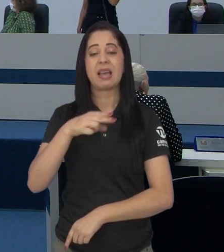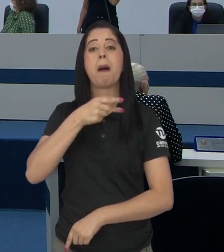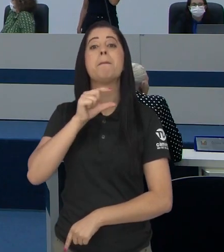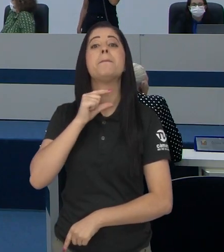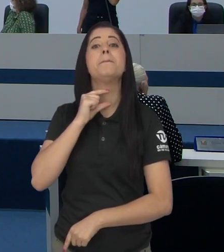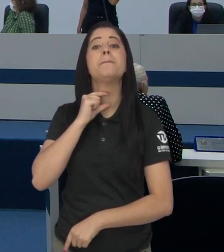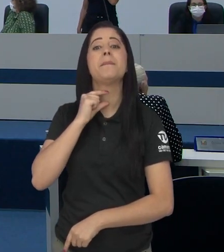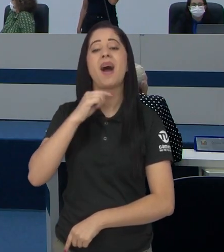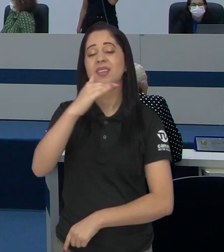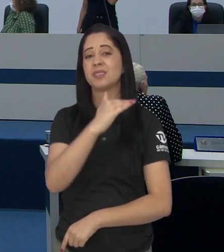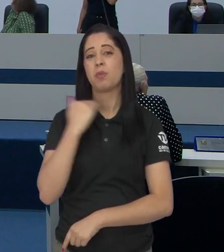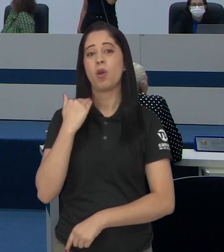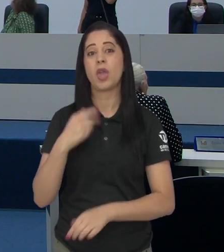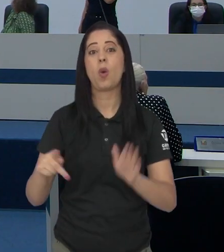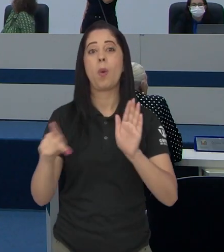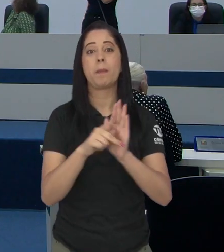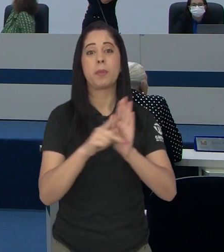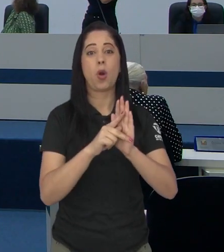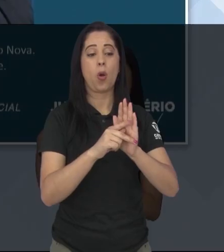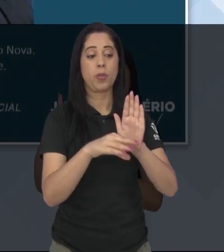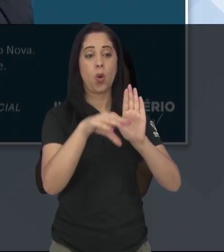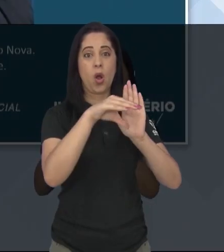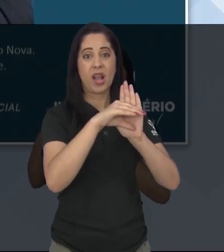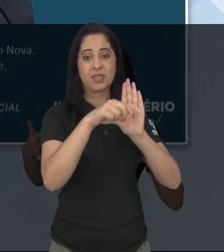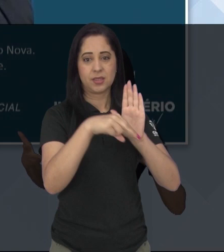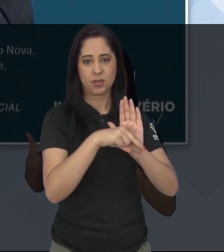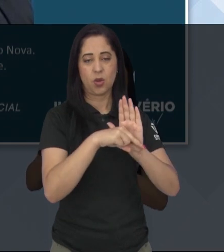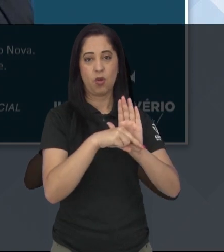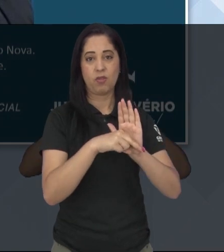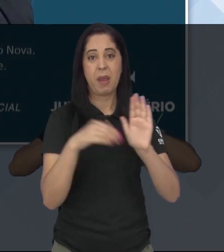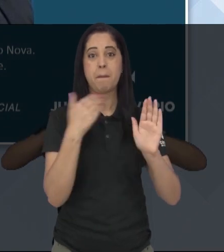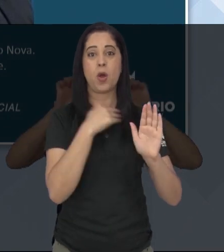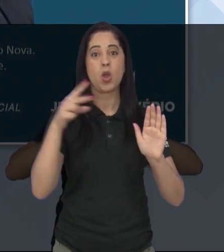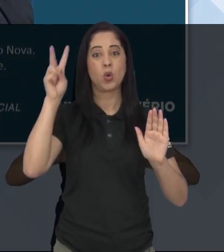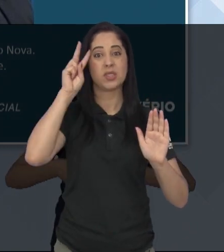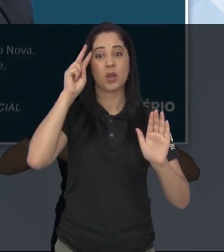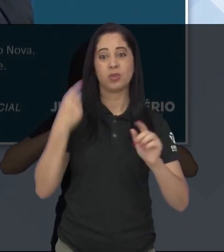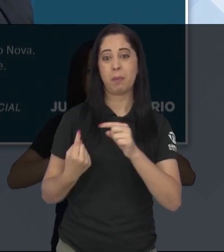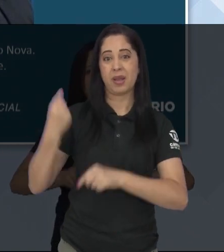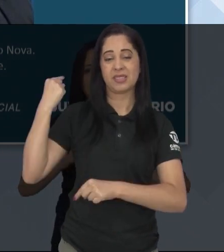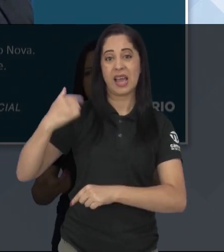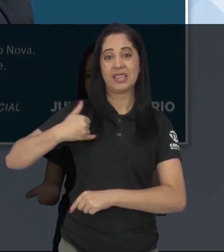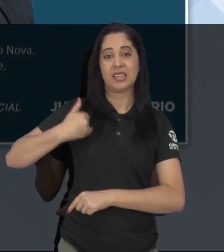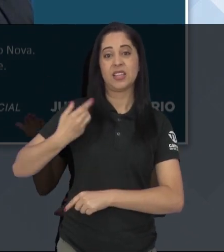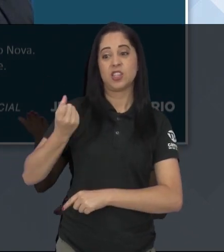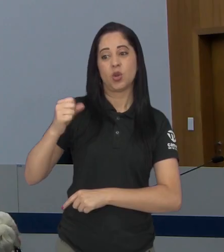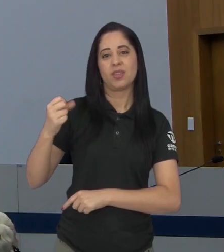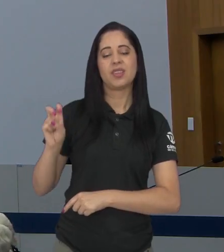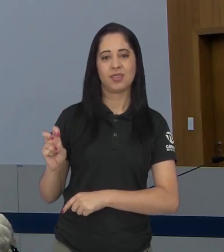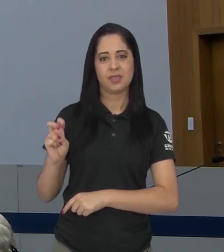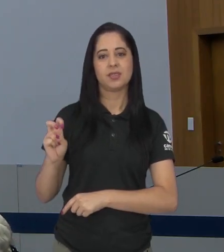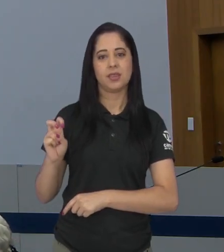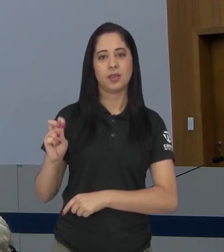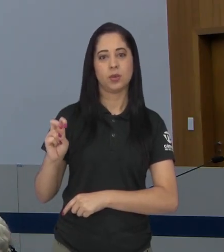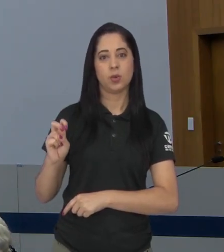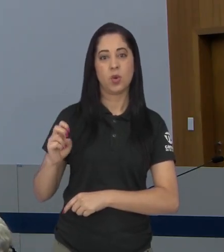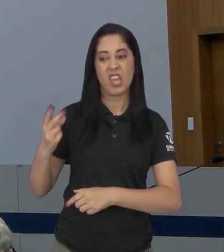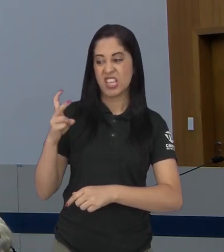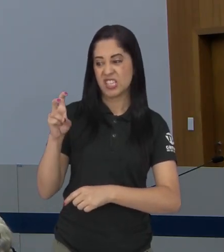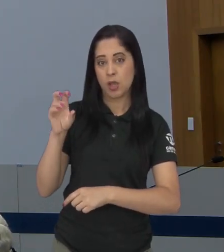da comunidade católica Canção Nova. O religioso morreu na segunda-feira, aos 85 anos, e atuou